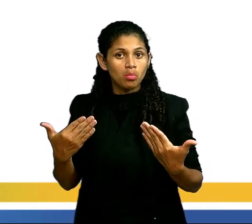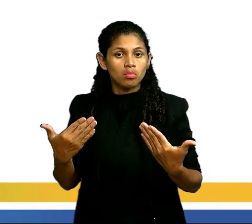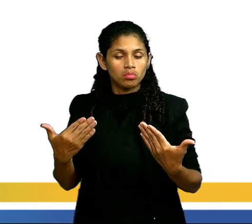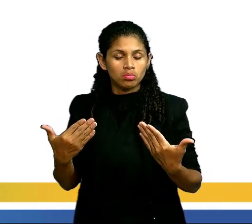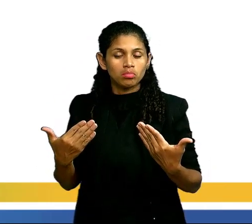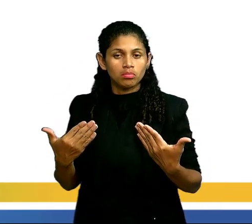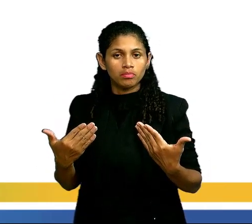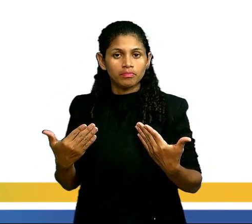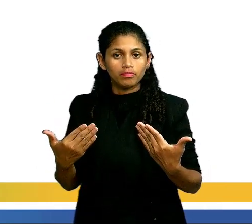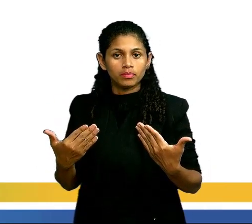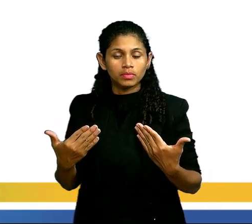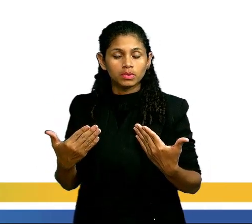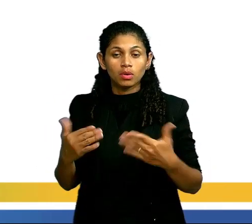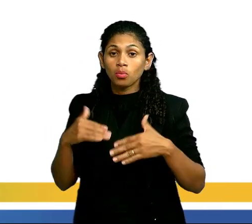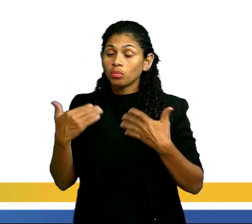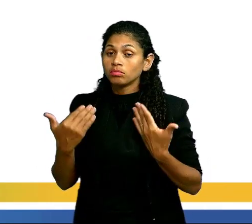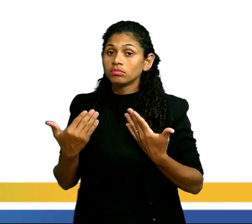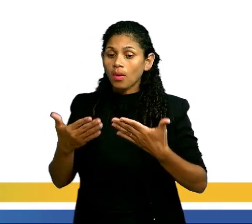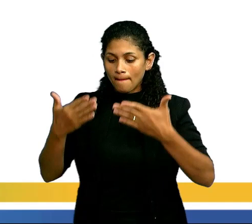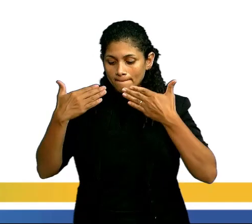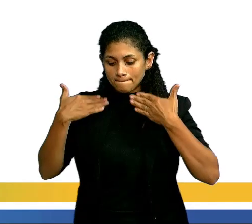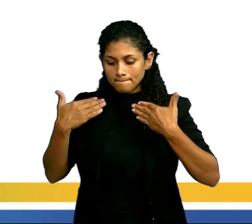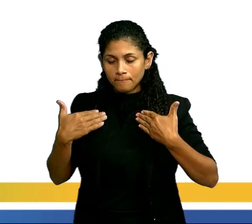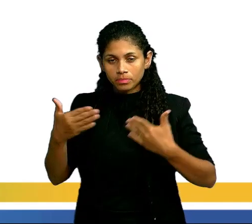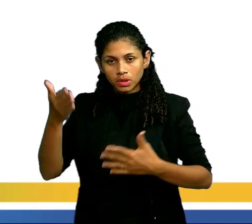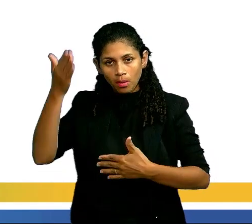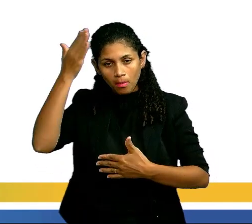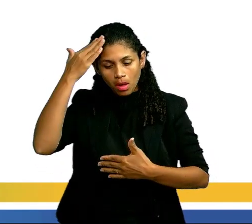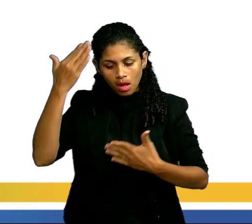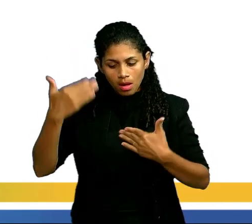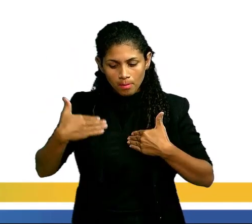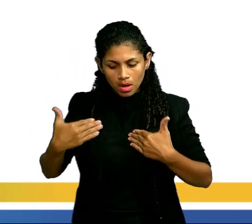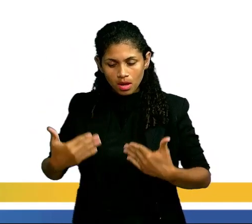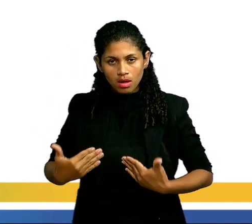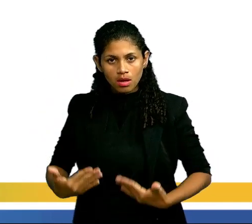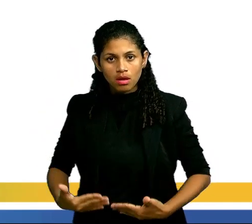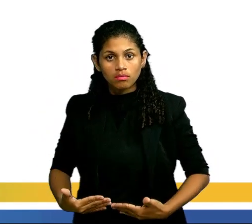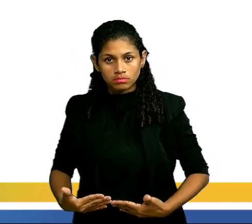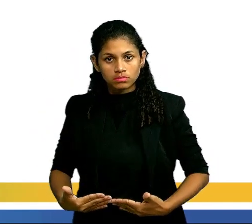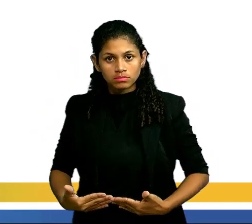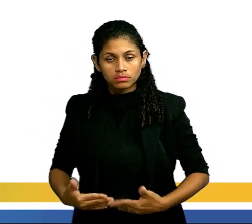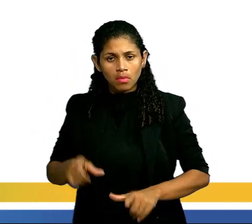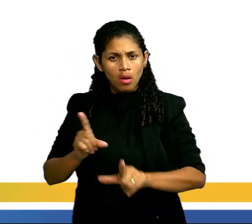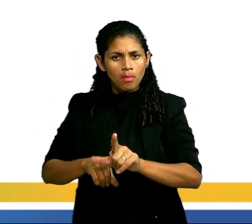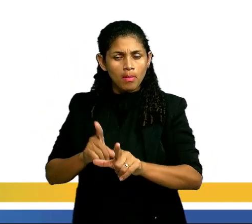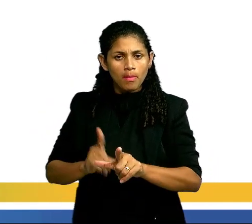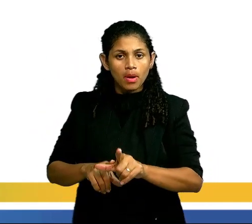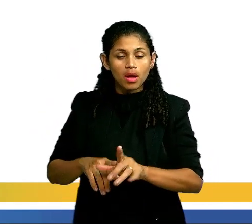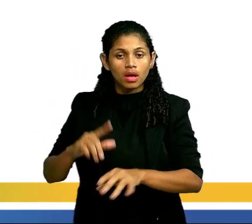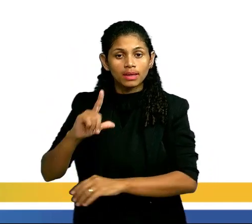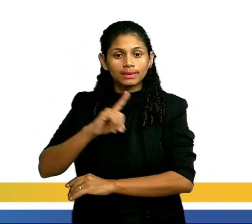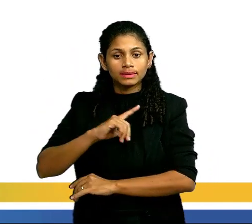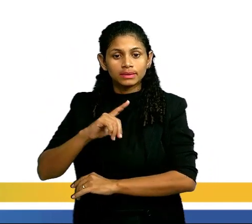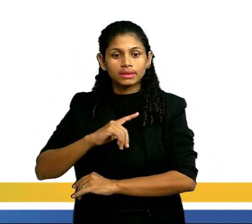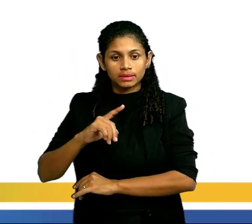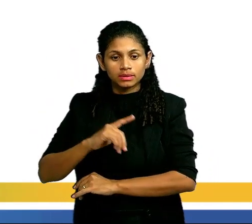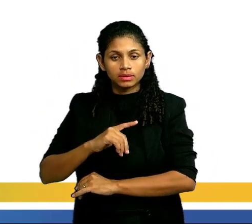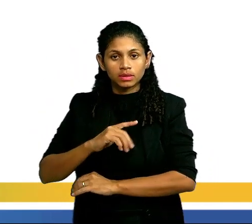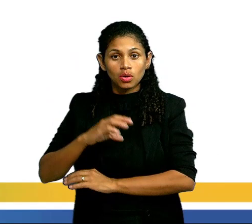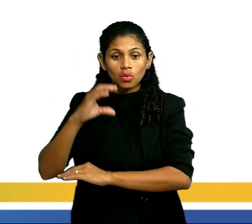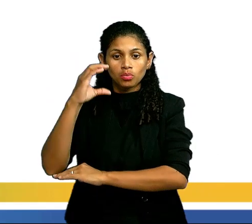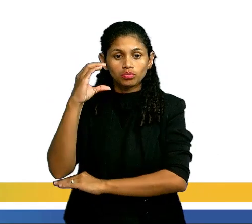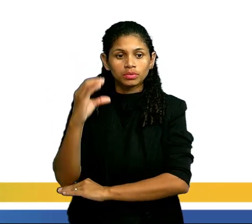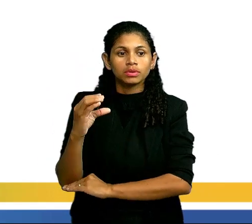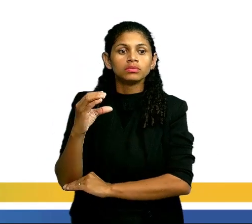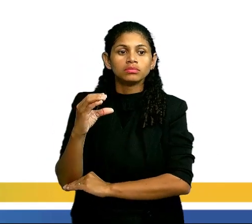gente qual parte do corpo do nanokid nós vamos ter um carbono quaternário. Em que situação eu